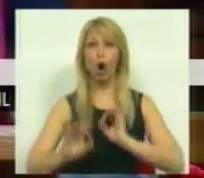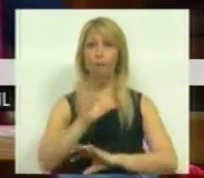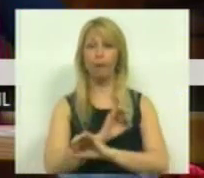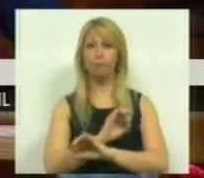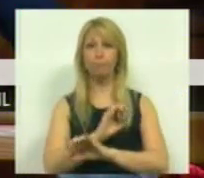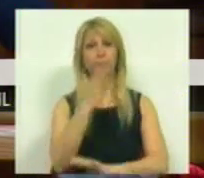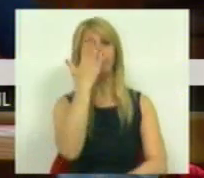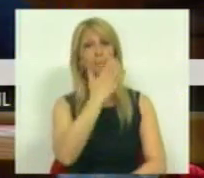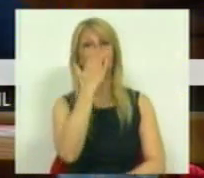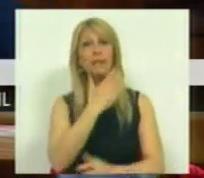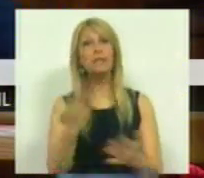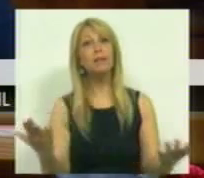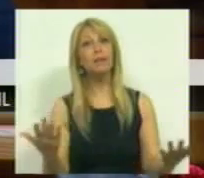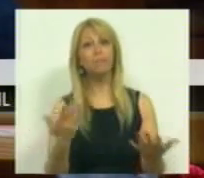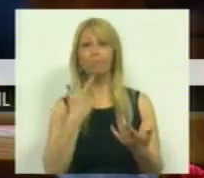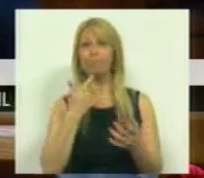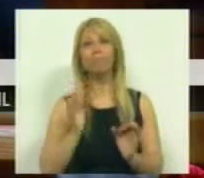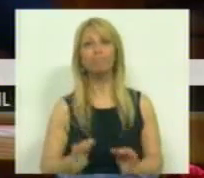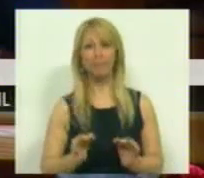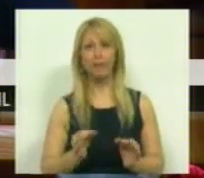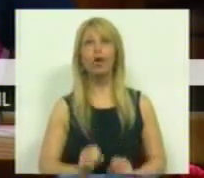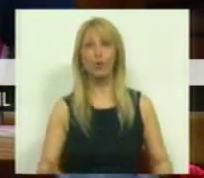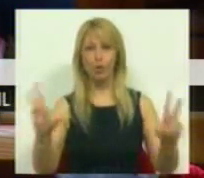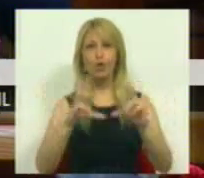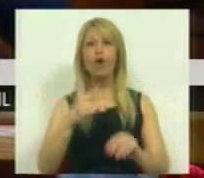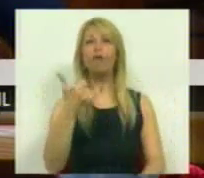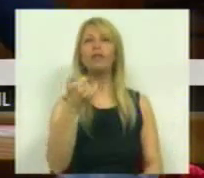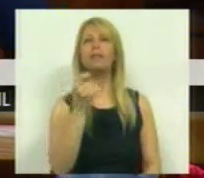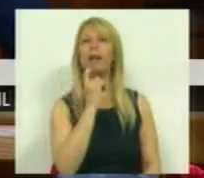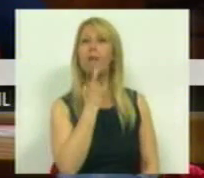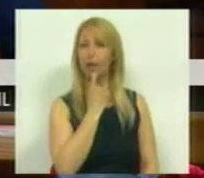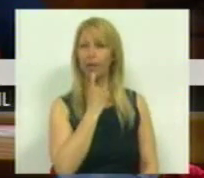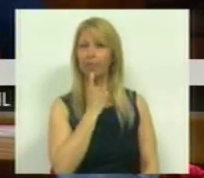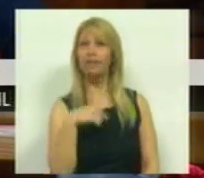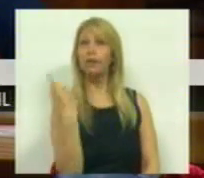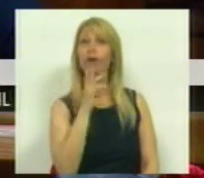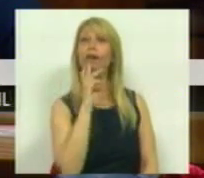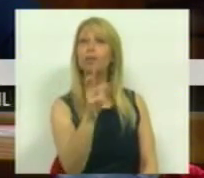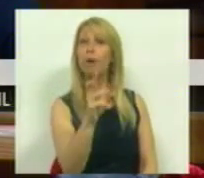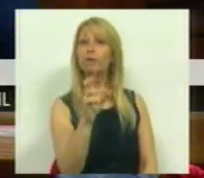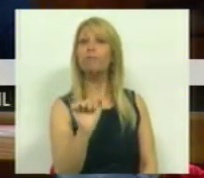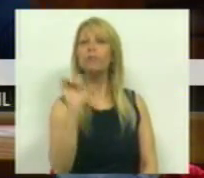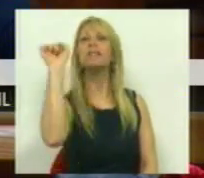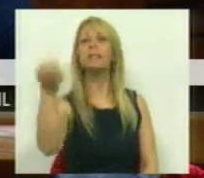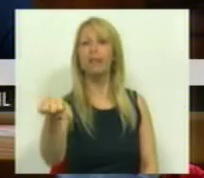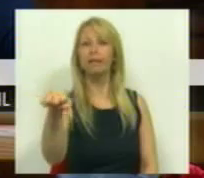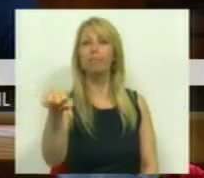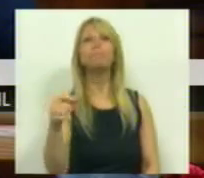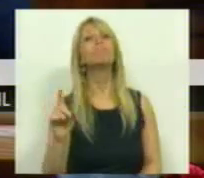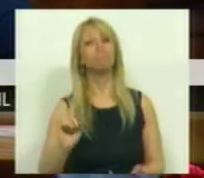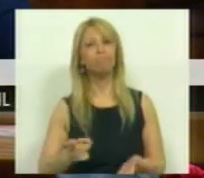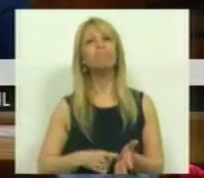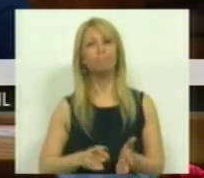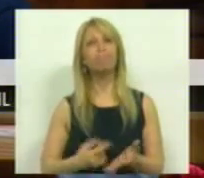E se precisamos de um novo 25 de Abril, a nossa resposta é sim,